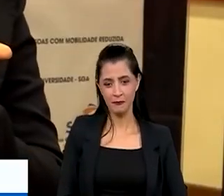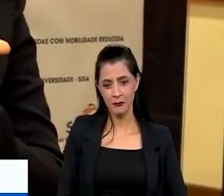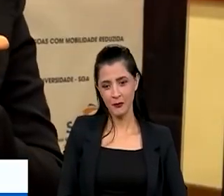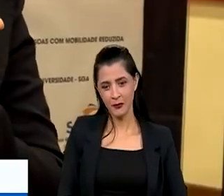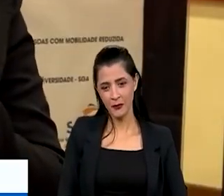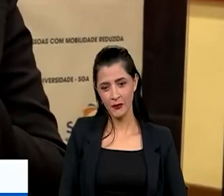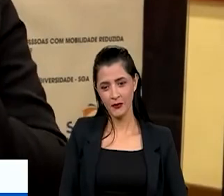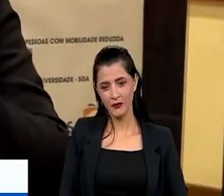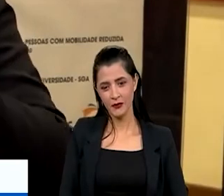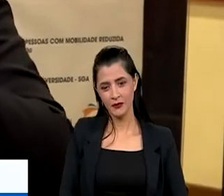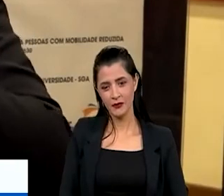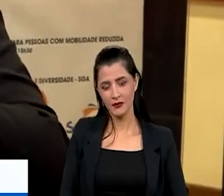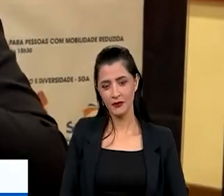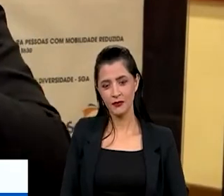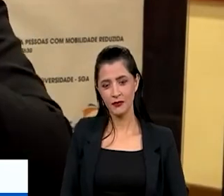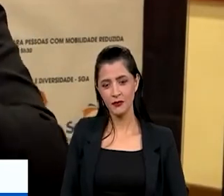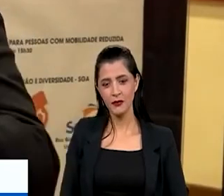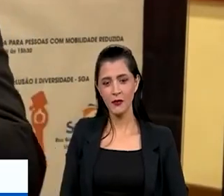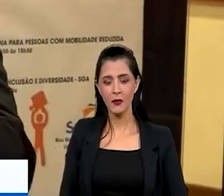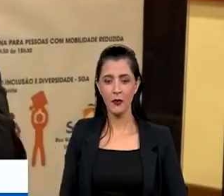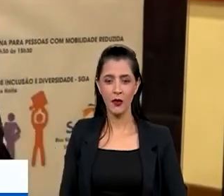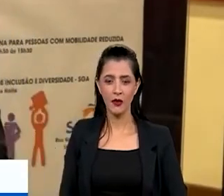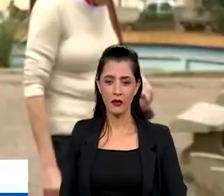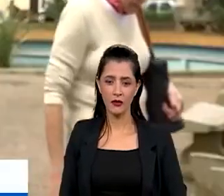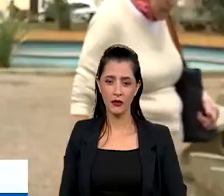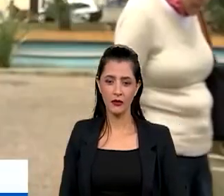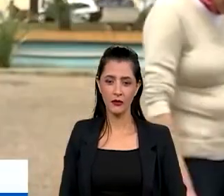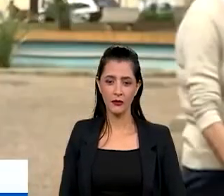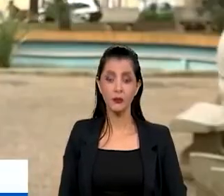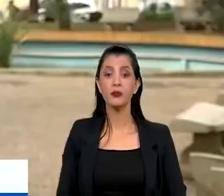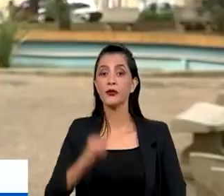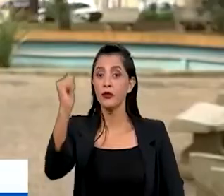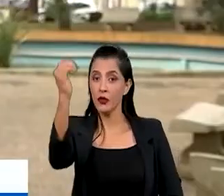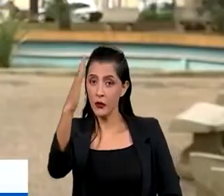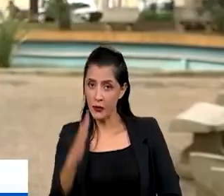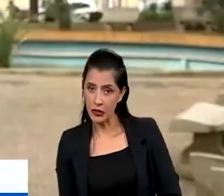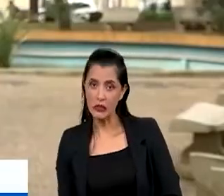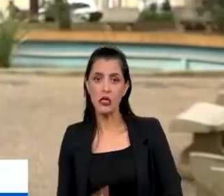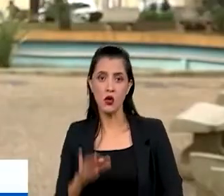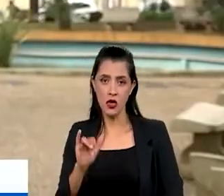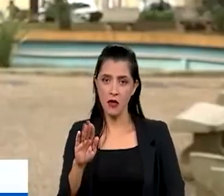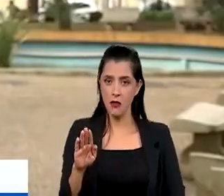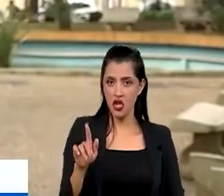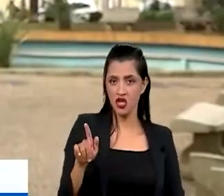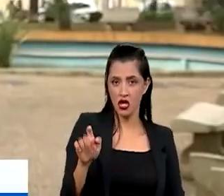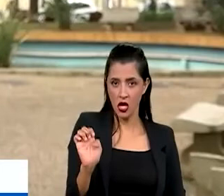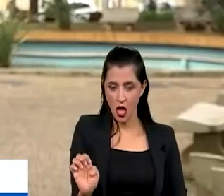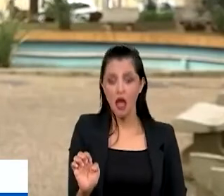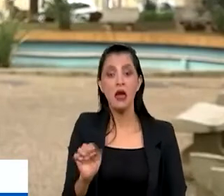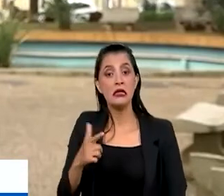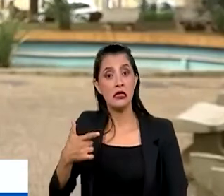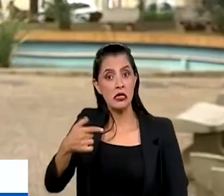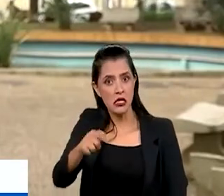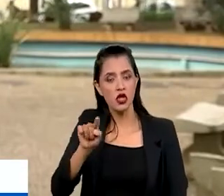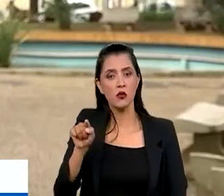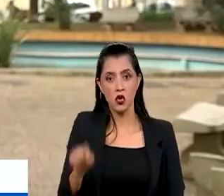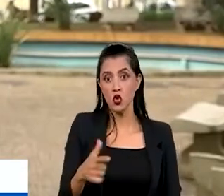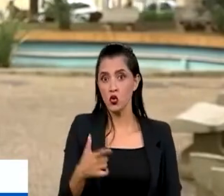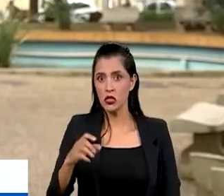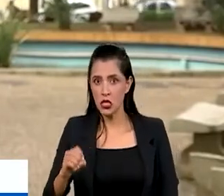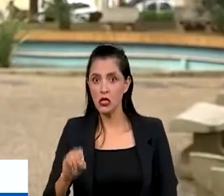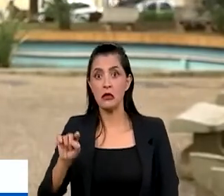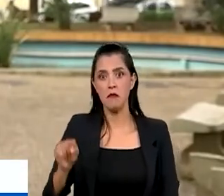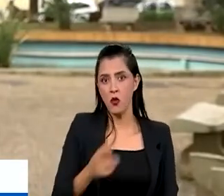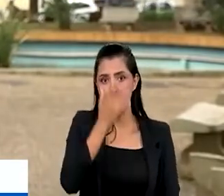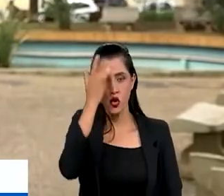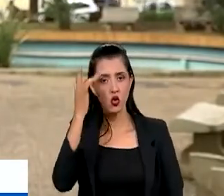pessoa não souber a minha língua, né? Isso é um grande desafio. No Brasil, segundo o IBGE, 17 milhões e 200 mil pessoas